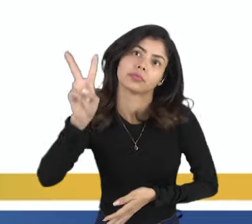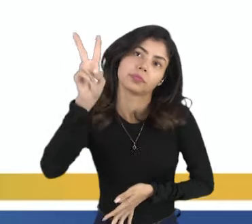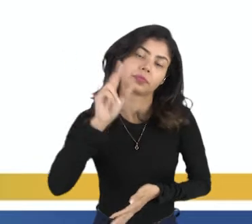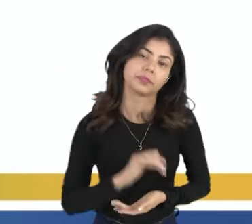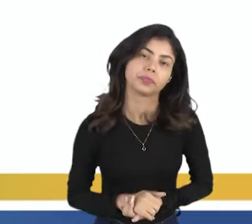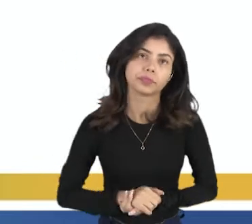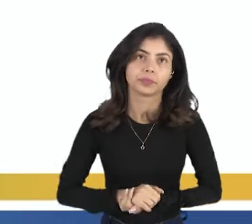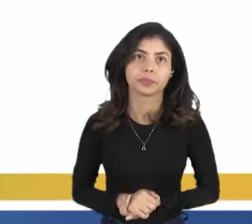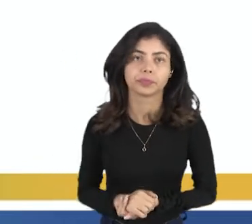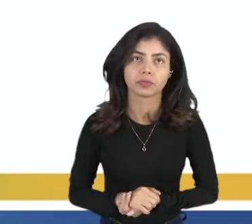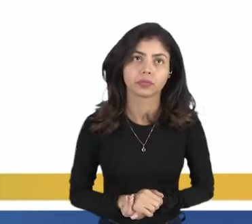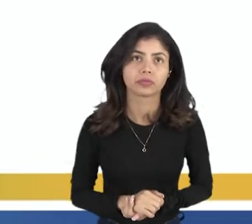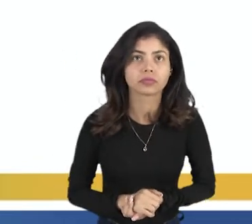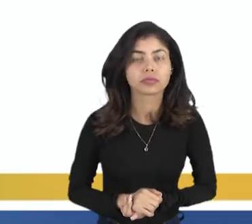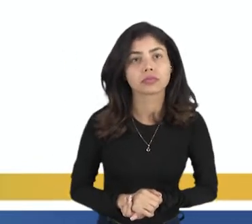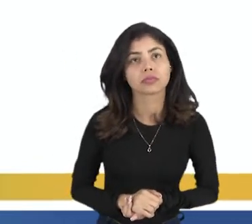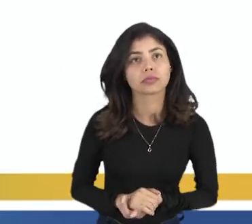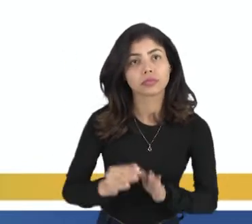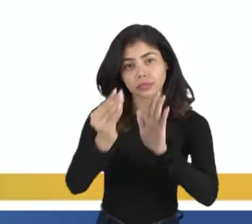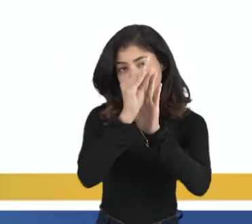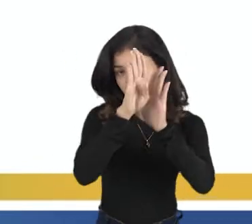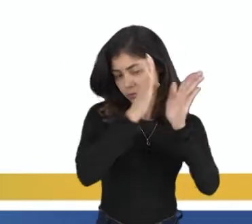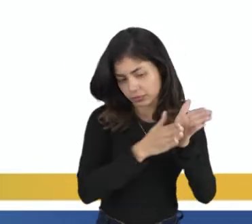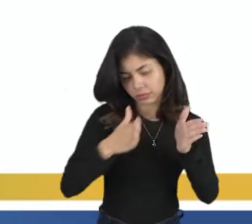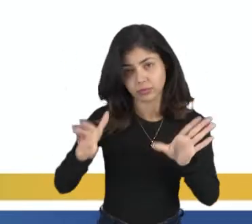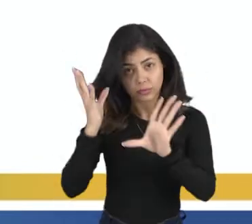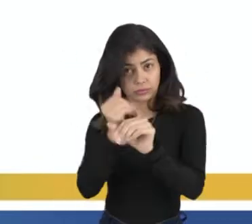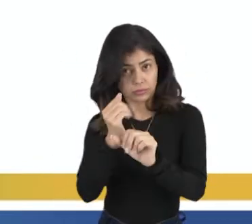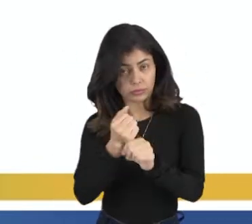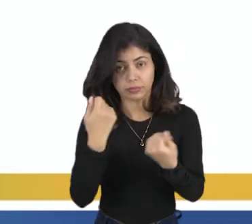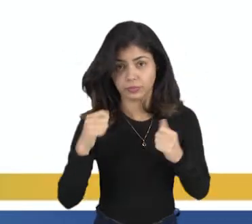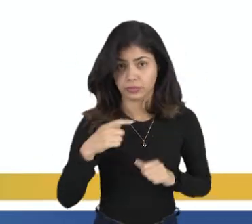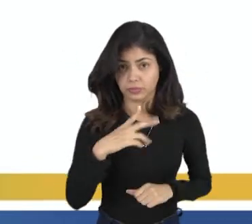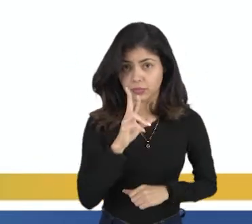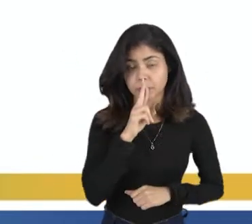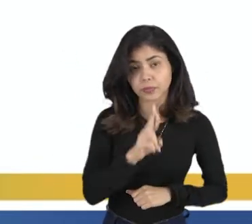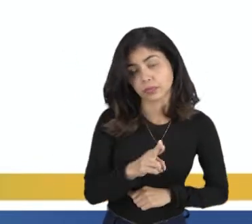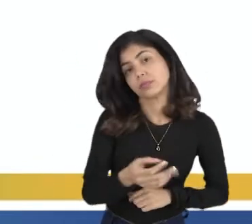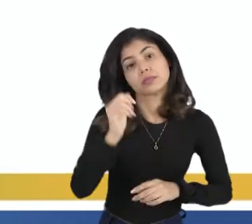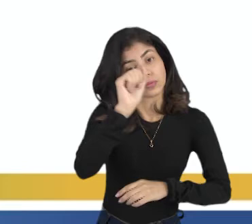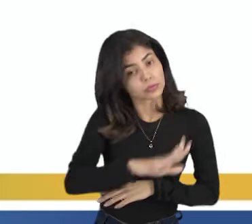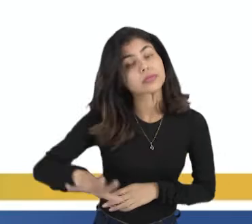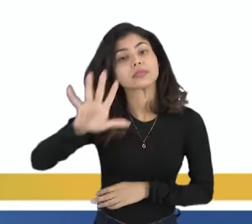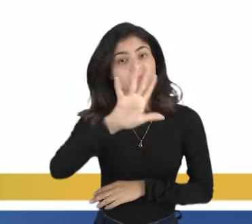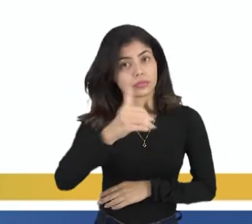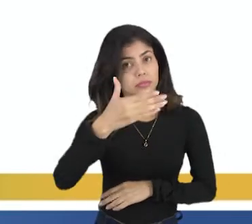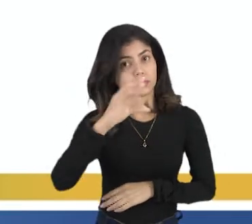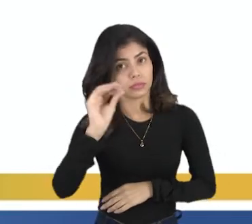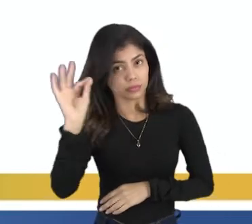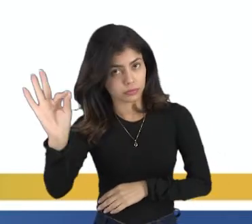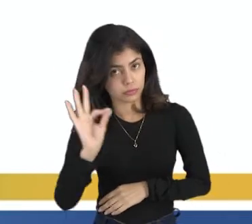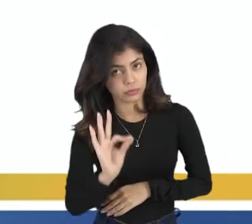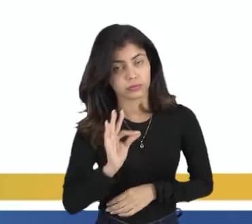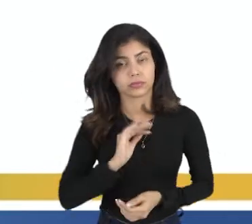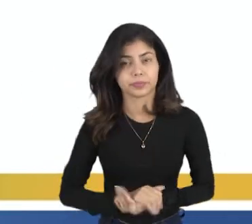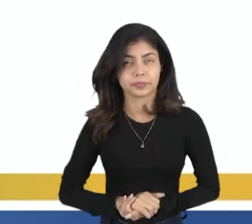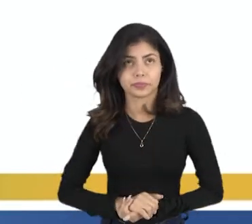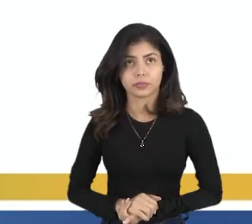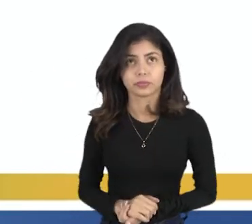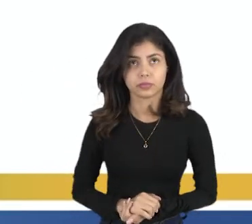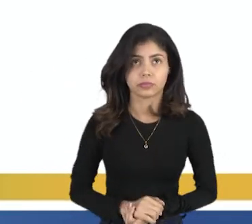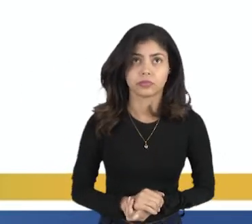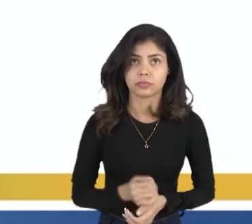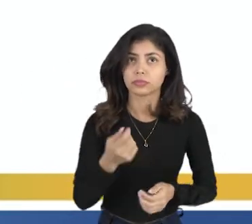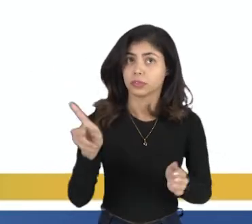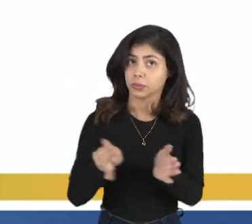aparecem em porcentagens. As partes, quando somadas, né, devem resultar no todo, aí, que é um total de 100%.